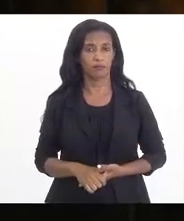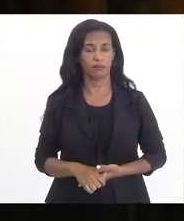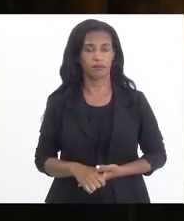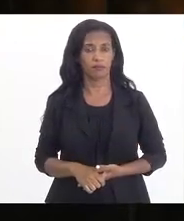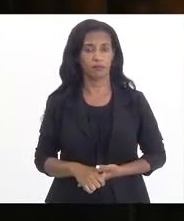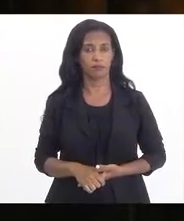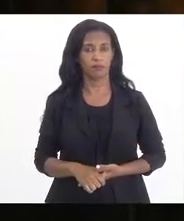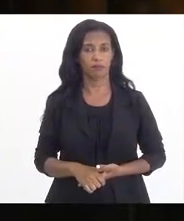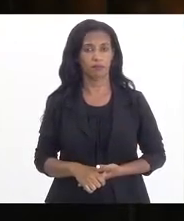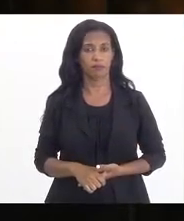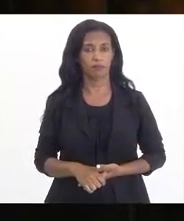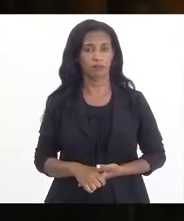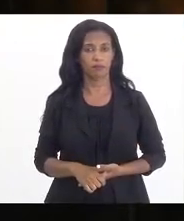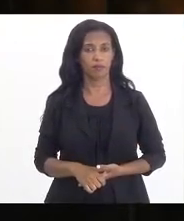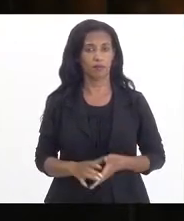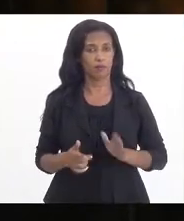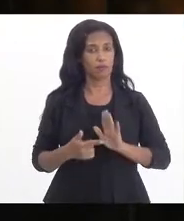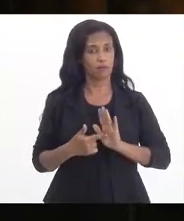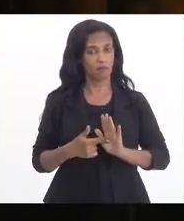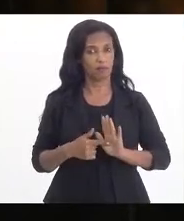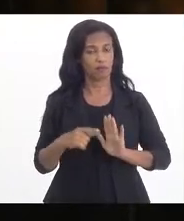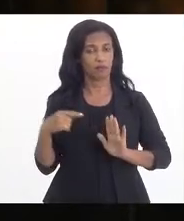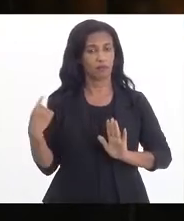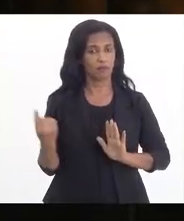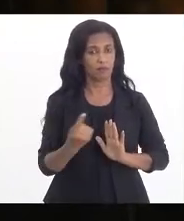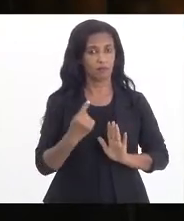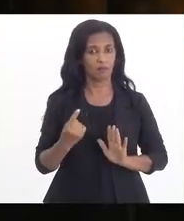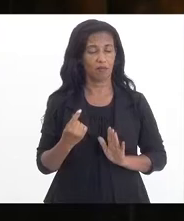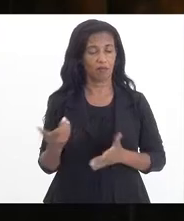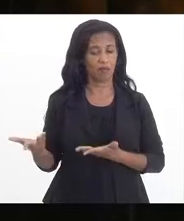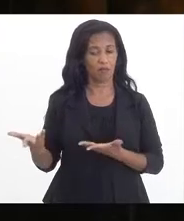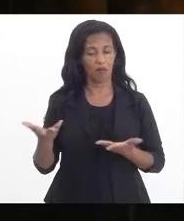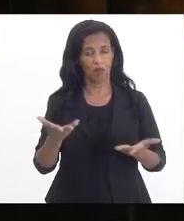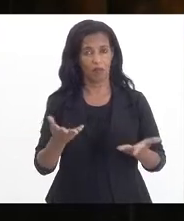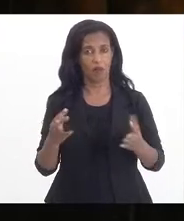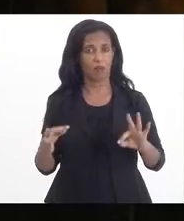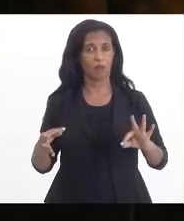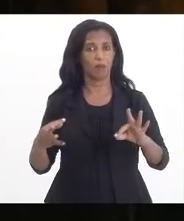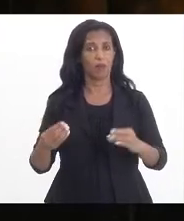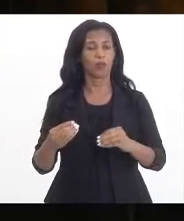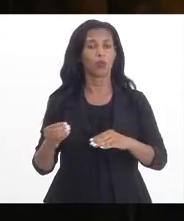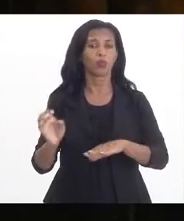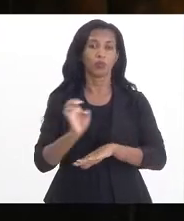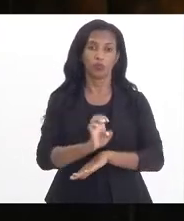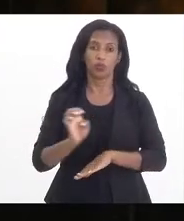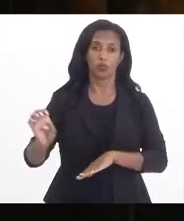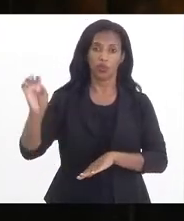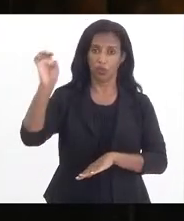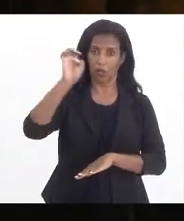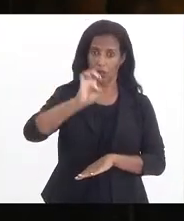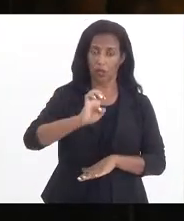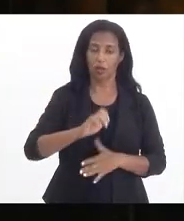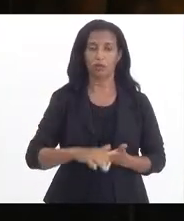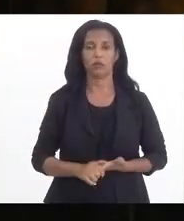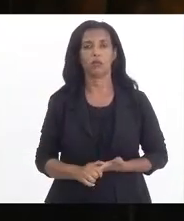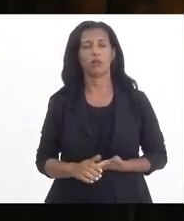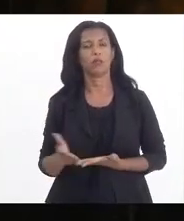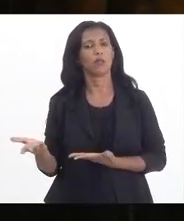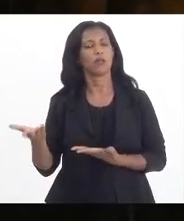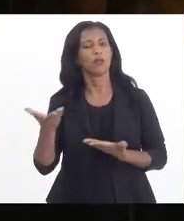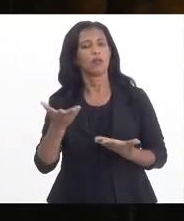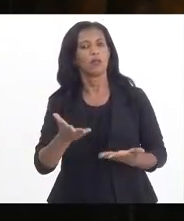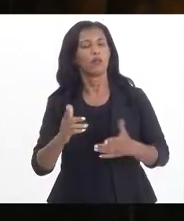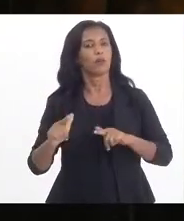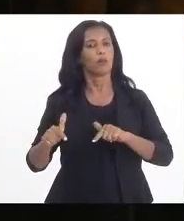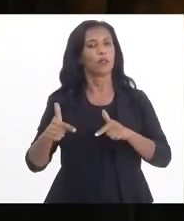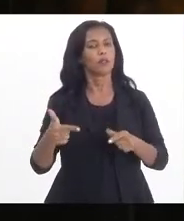e caráter geral. Vale para todos os estados e foi uma